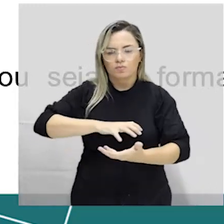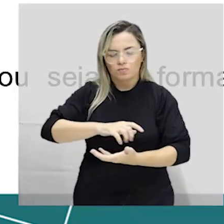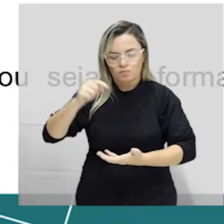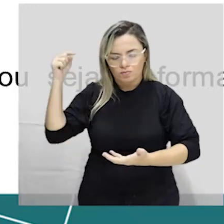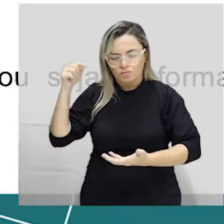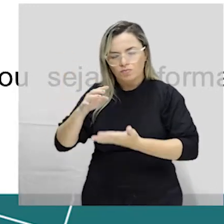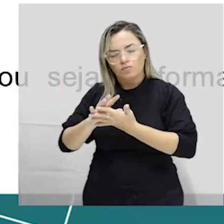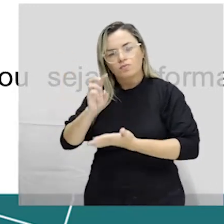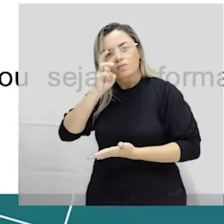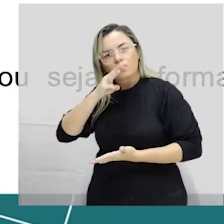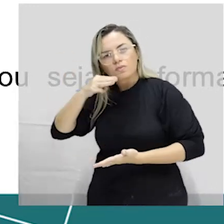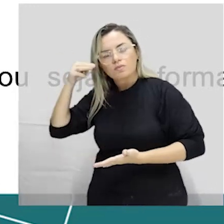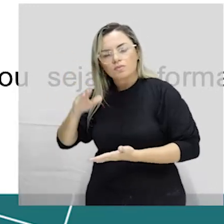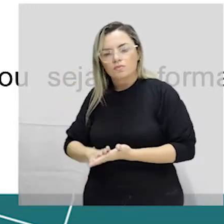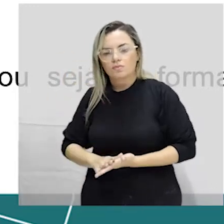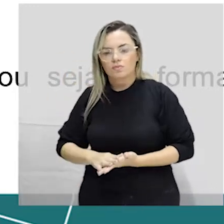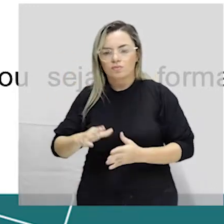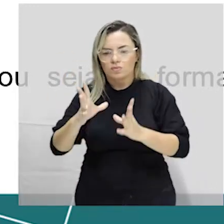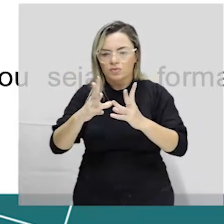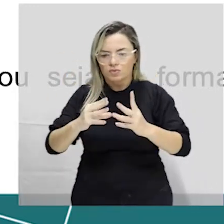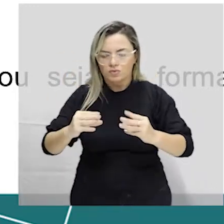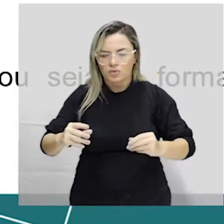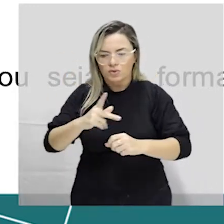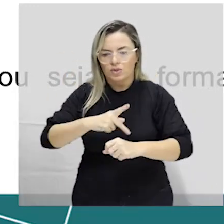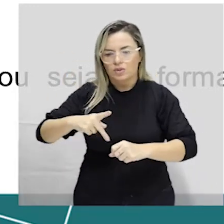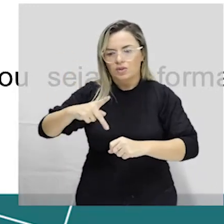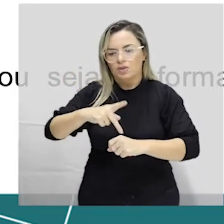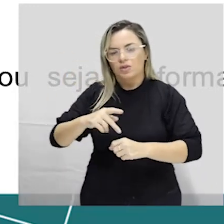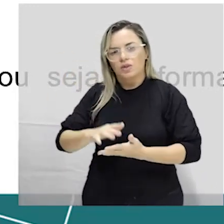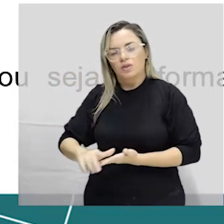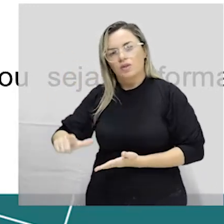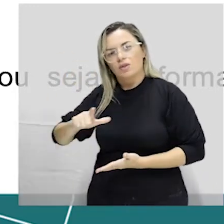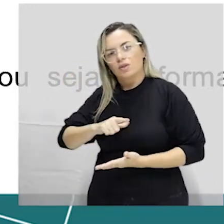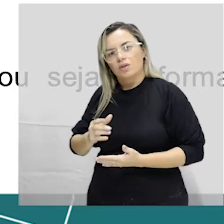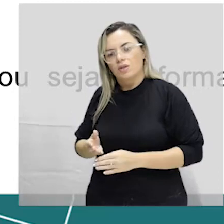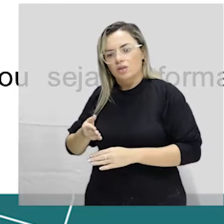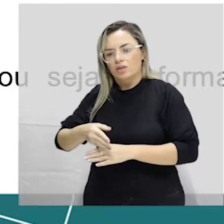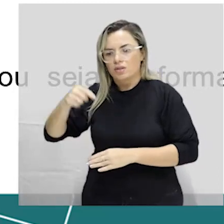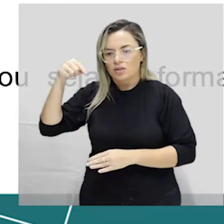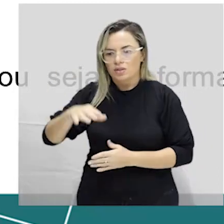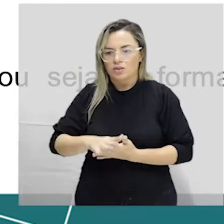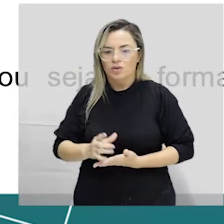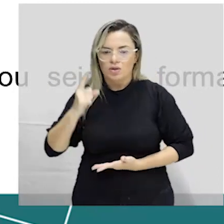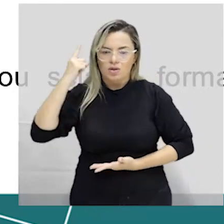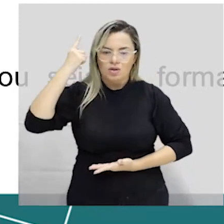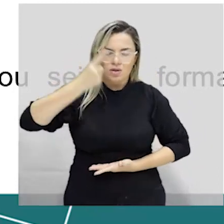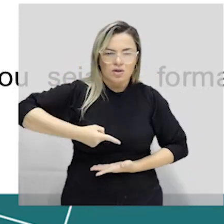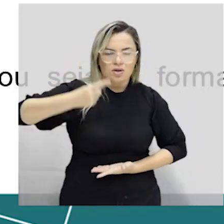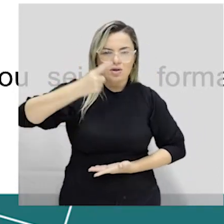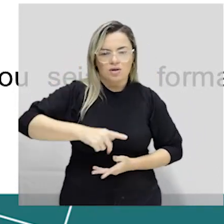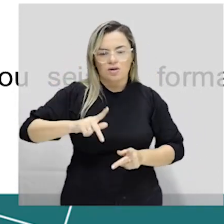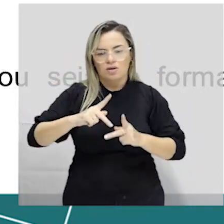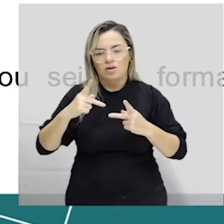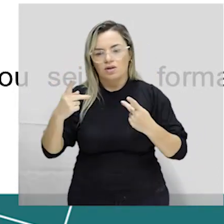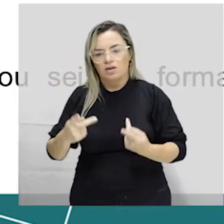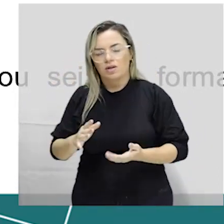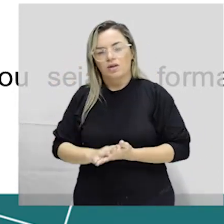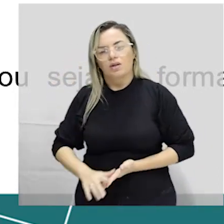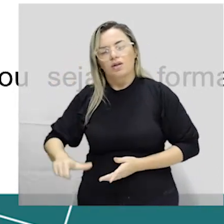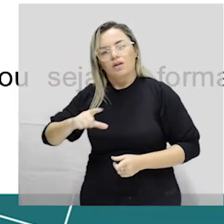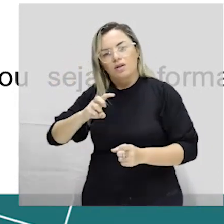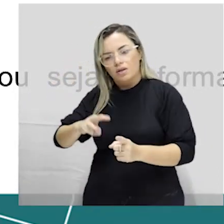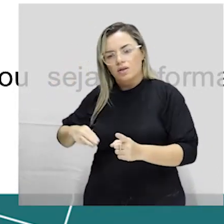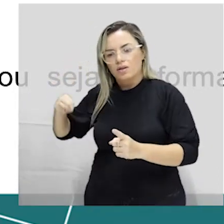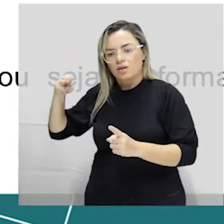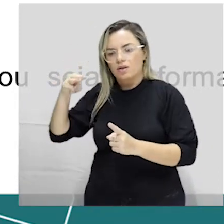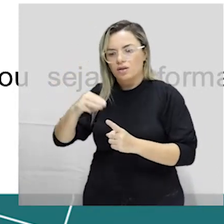Marx, derrubaria o Estado e implantaria uma ditadura do proletariado, que teria como missão acabar